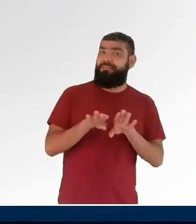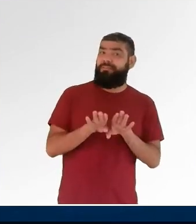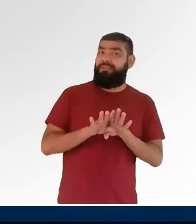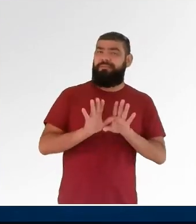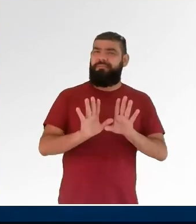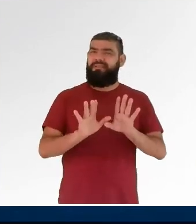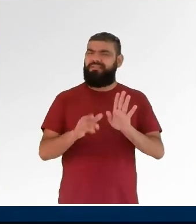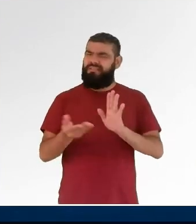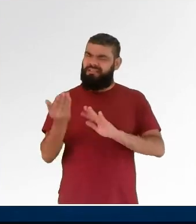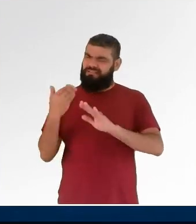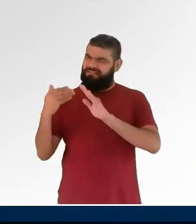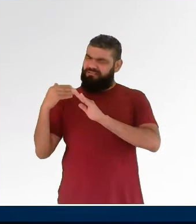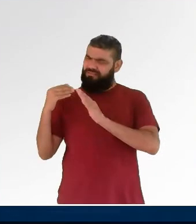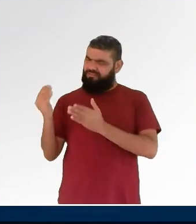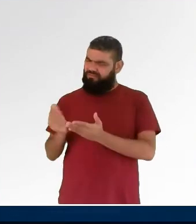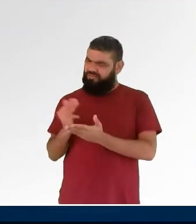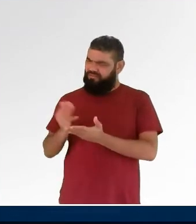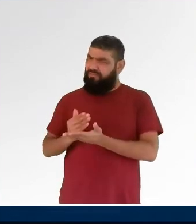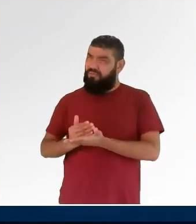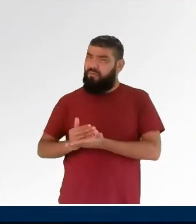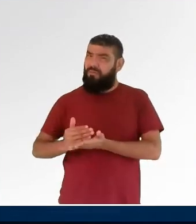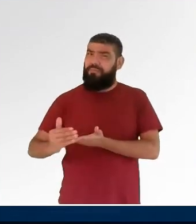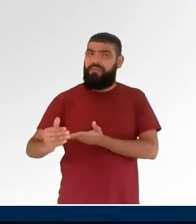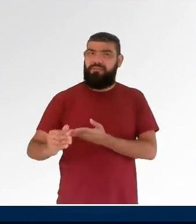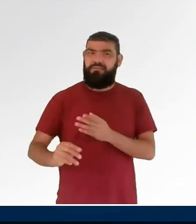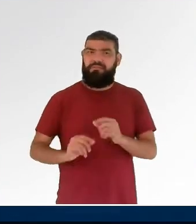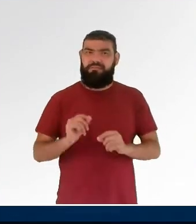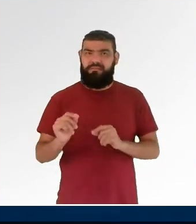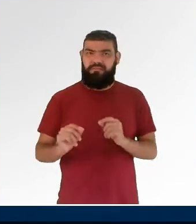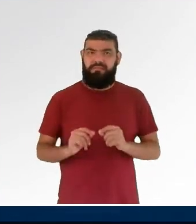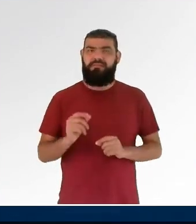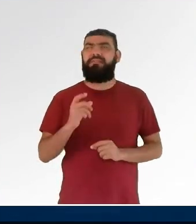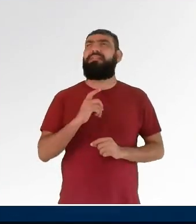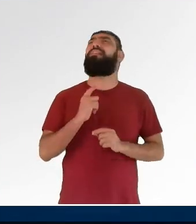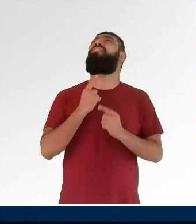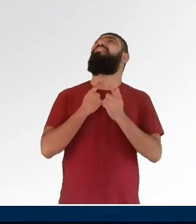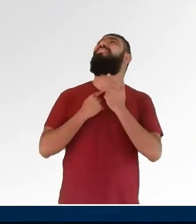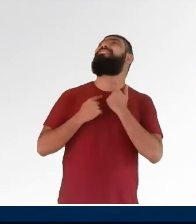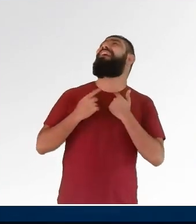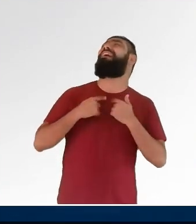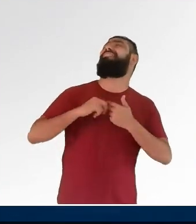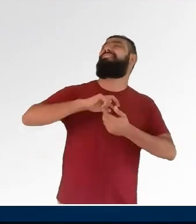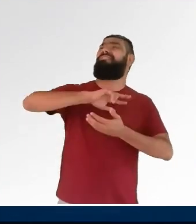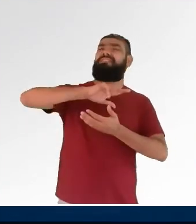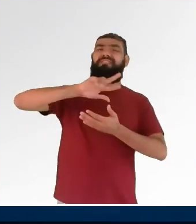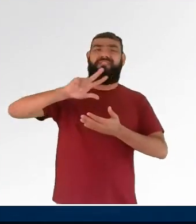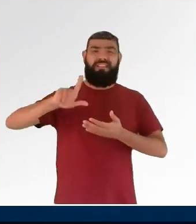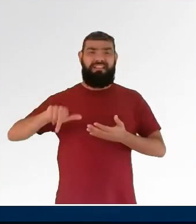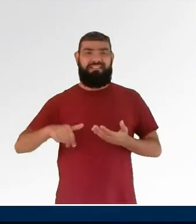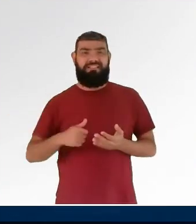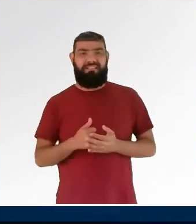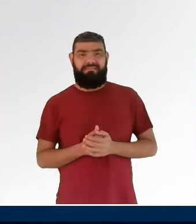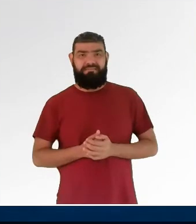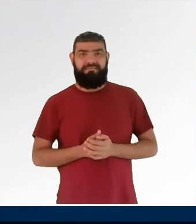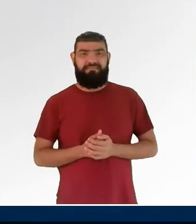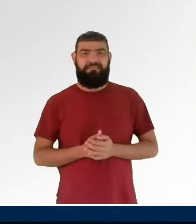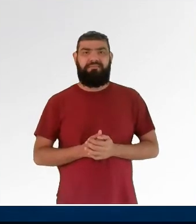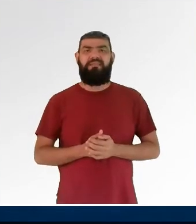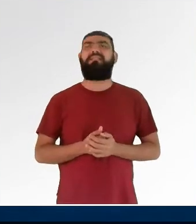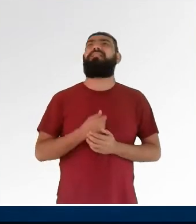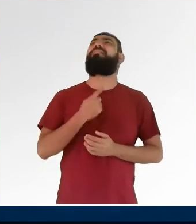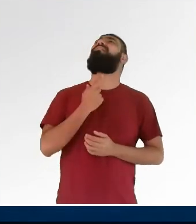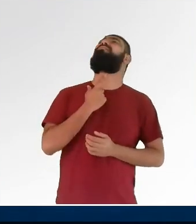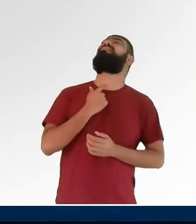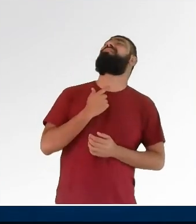a ideia de que existem vontades diversas, existe a vontade de querer tomar um sorvete, de ir